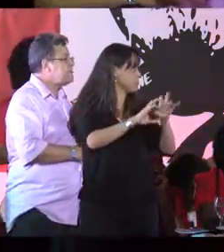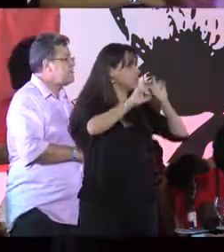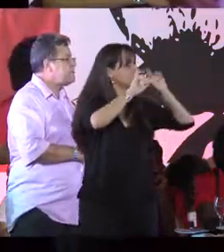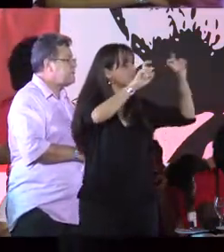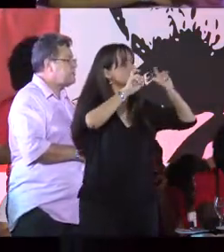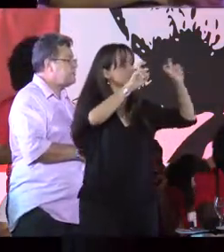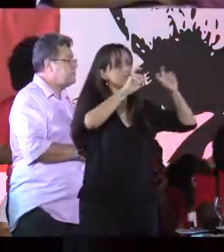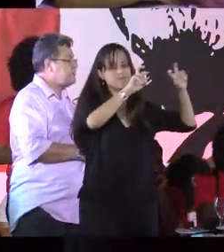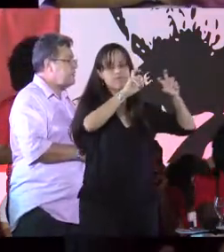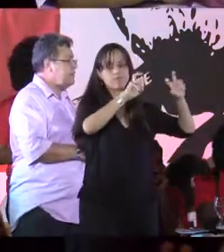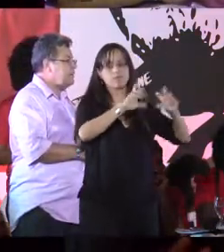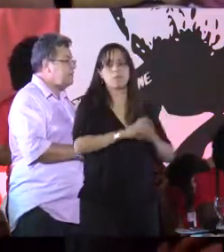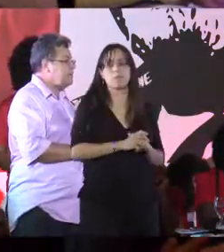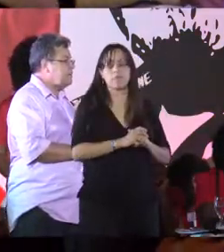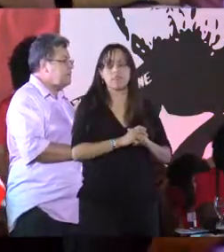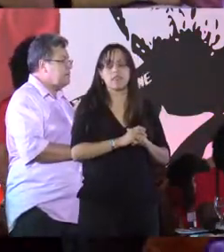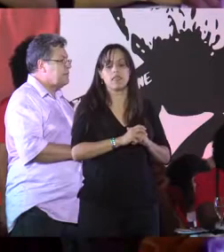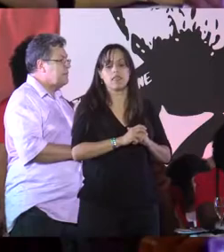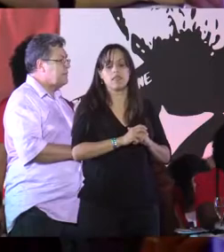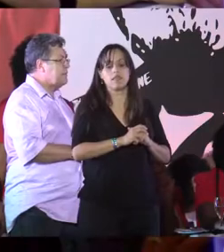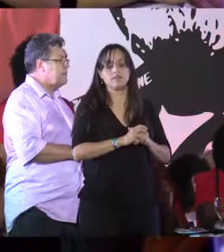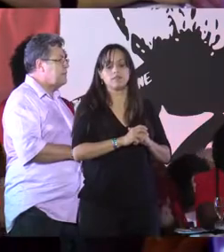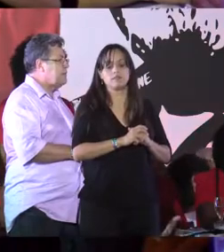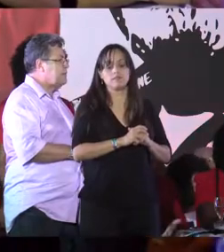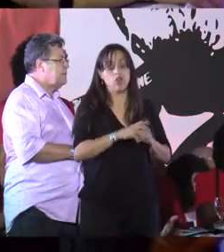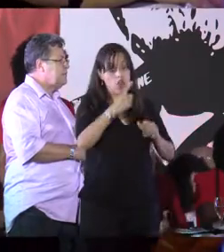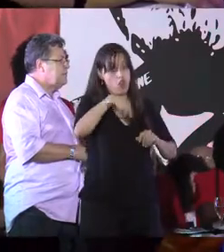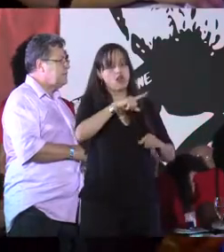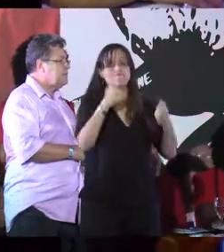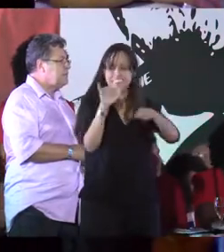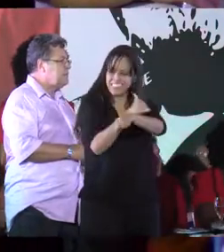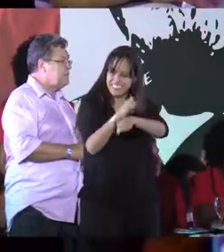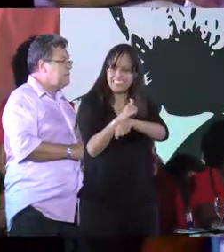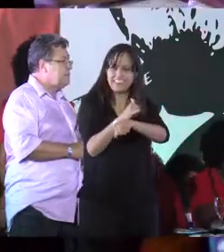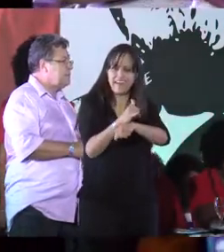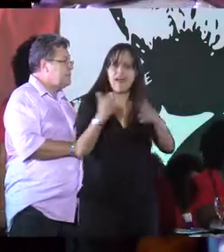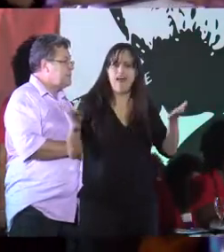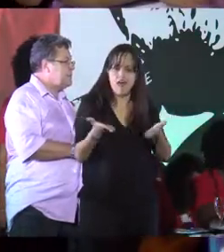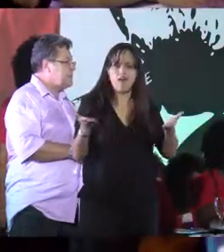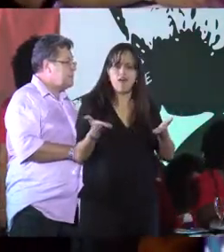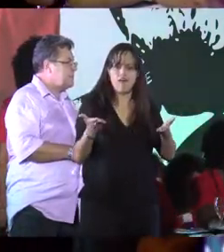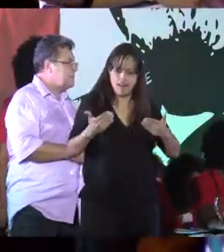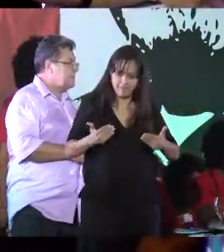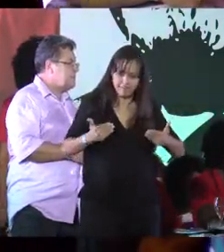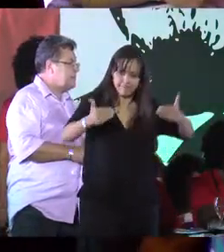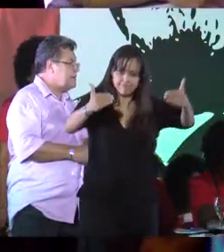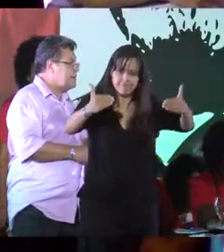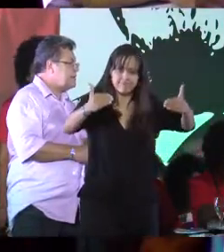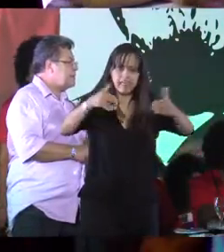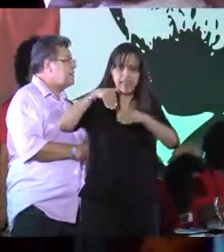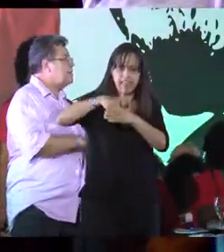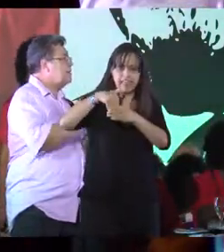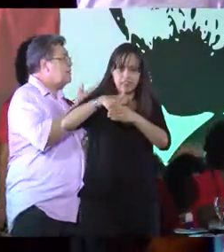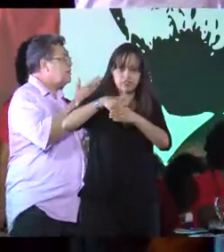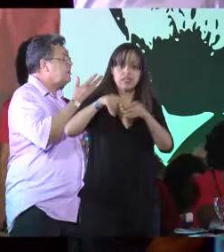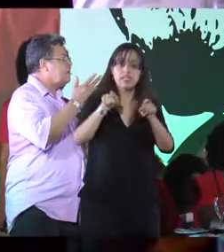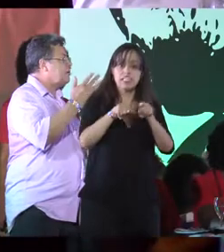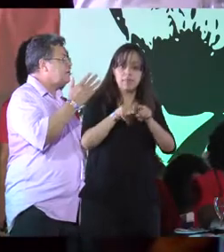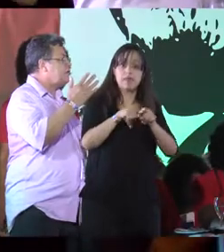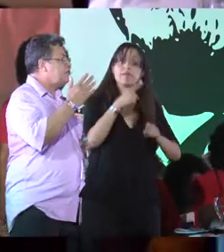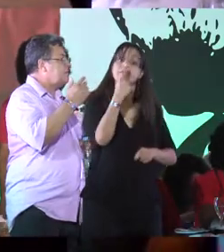no segundo turno eleitoral para garantir que estejamos juntos no segundo turno